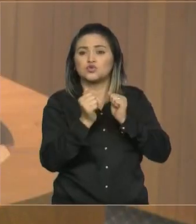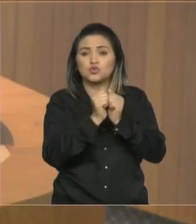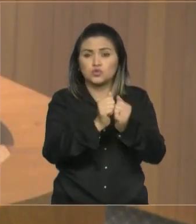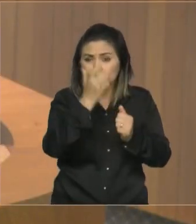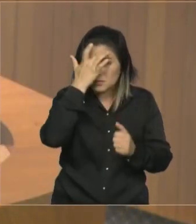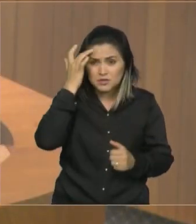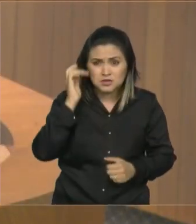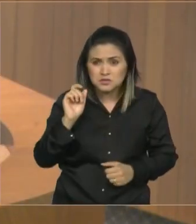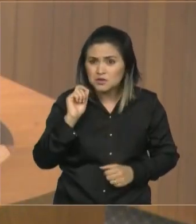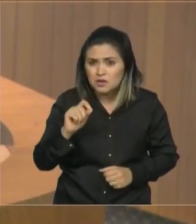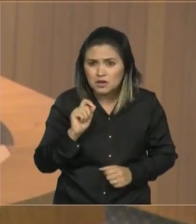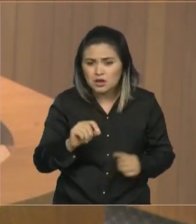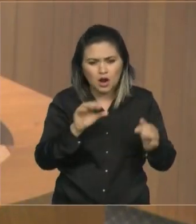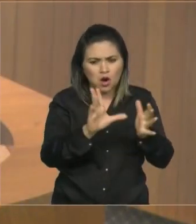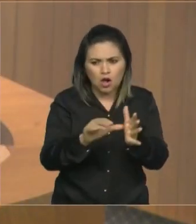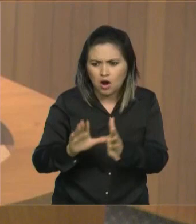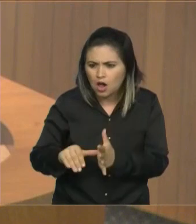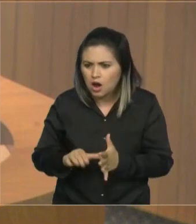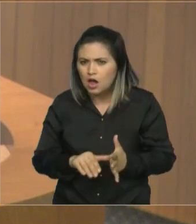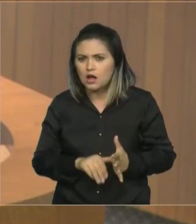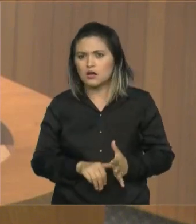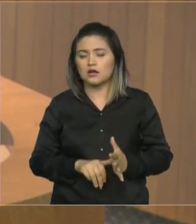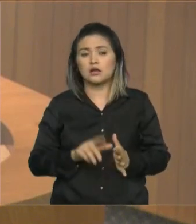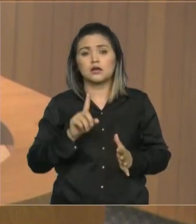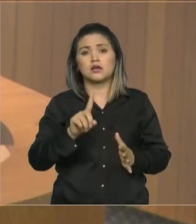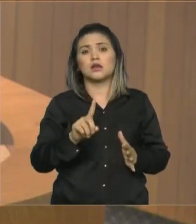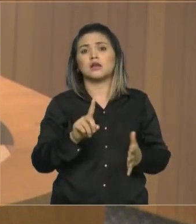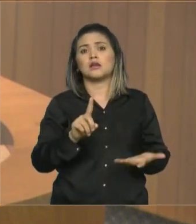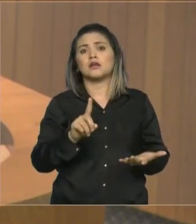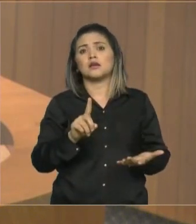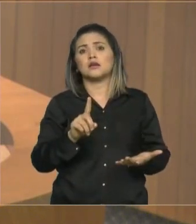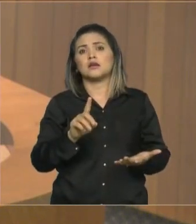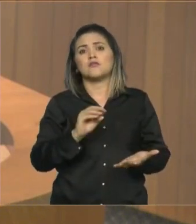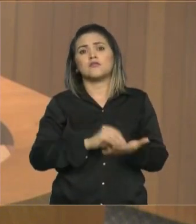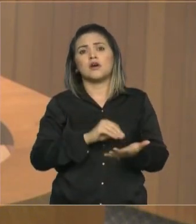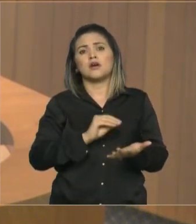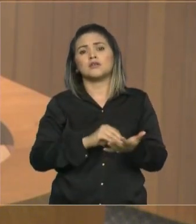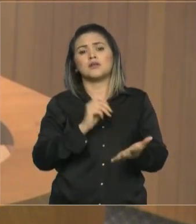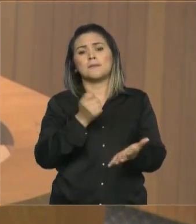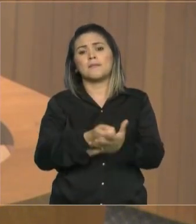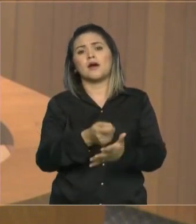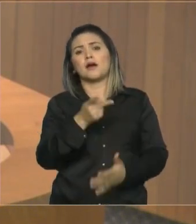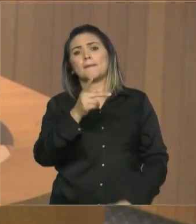fizeram roubo à mão armada de um devedor de pensão alimentícia. Isso aqui,